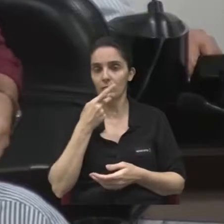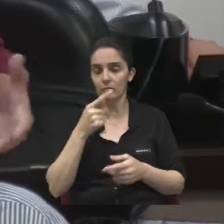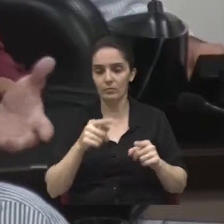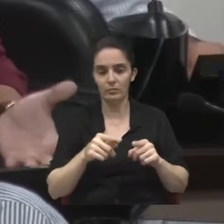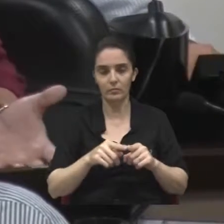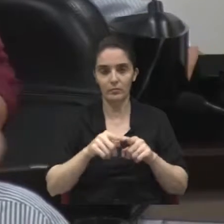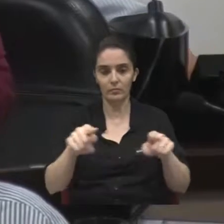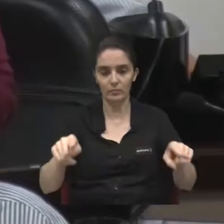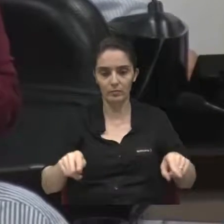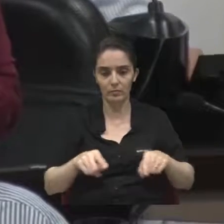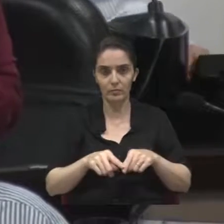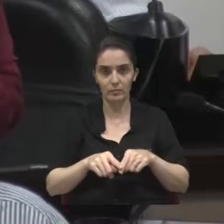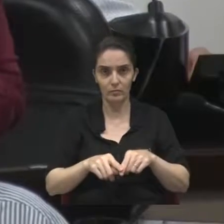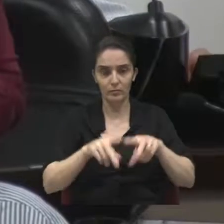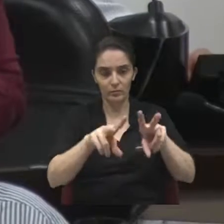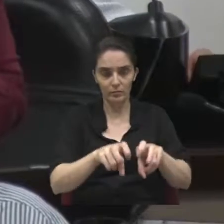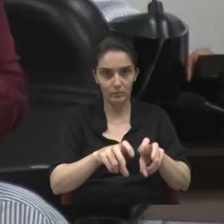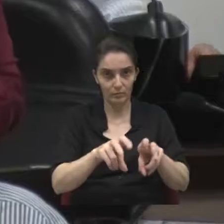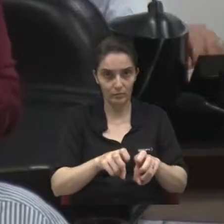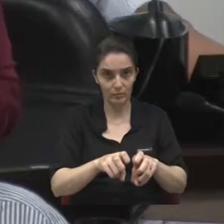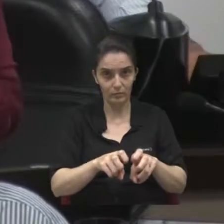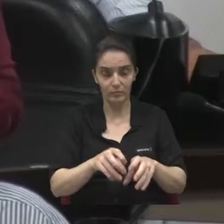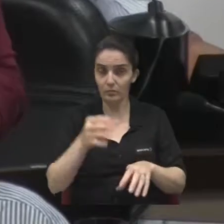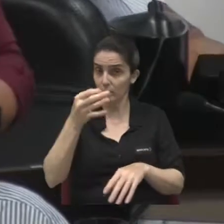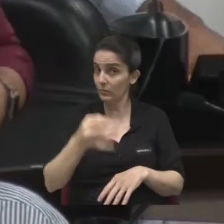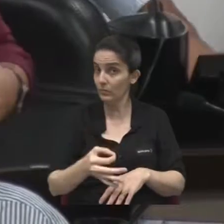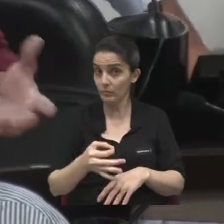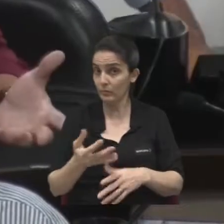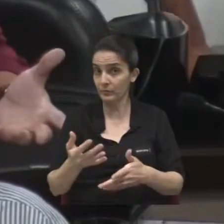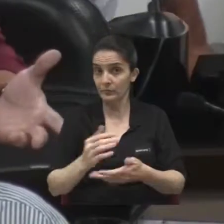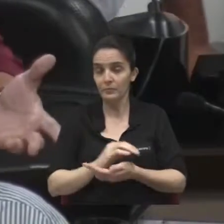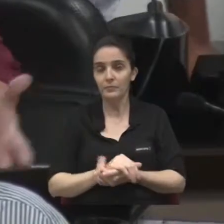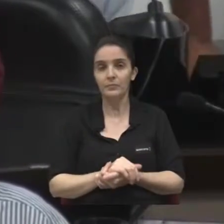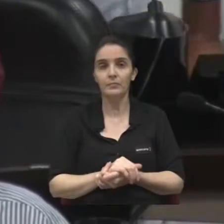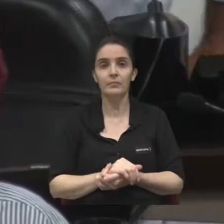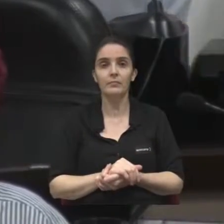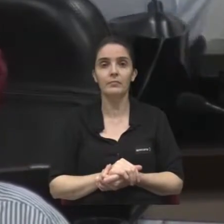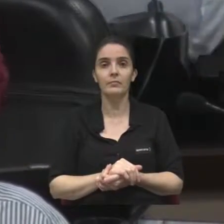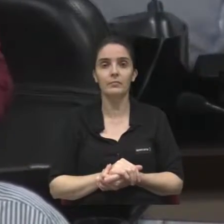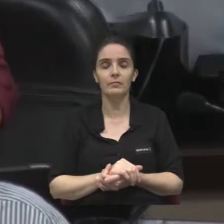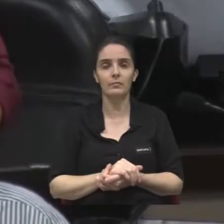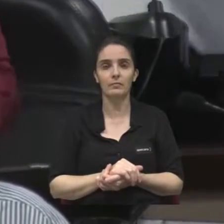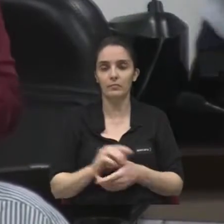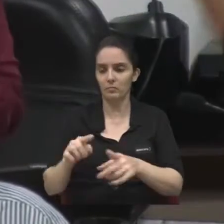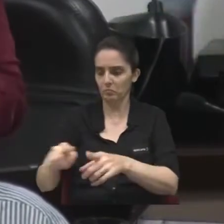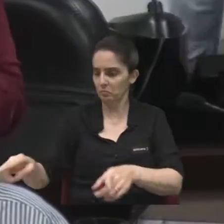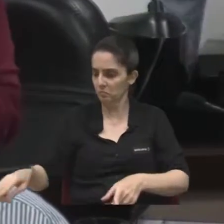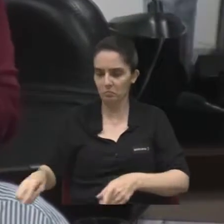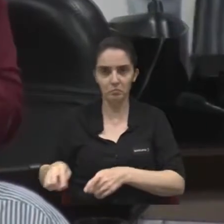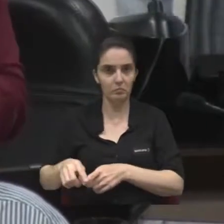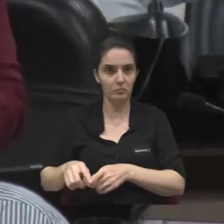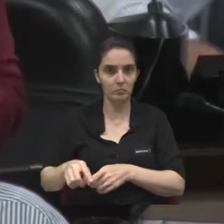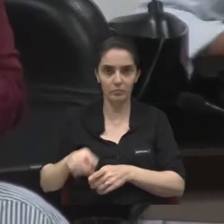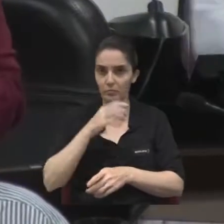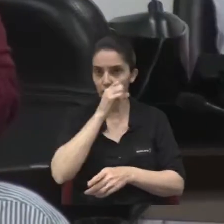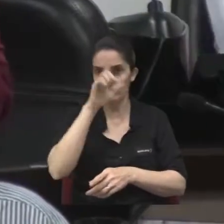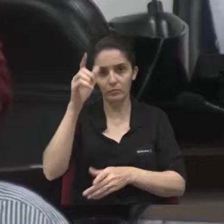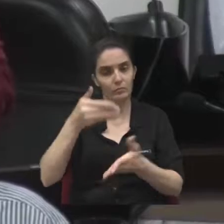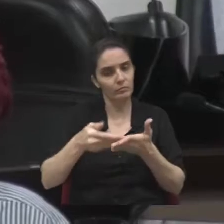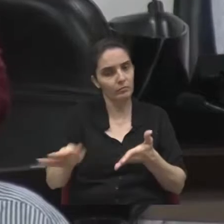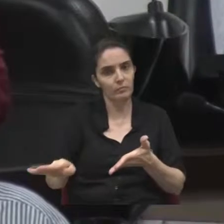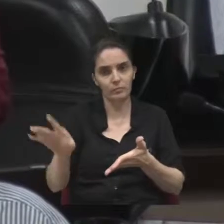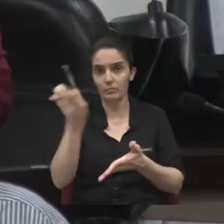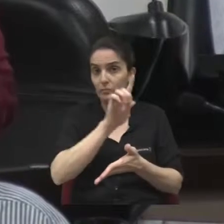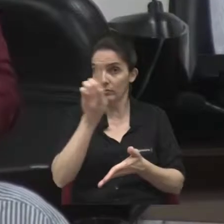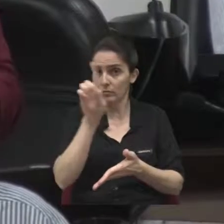movimento legítimo. E nós não perdemos terra, nós ganhamos 85%